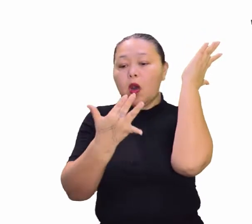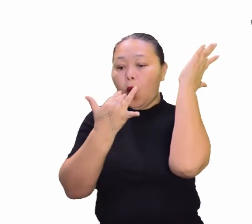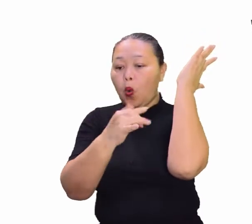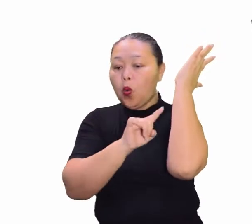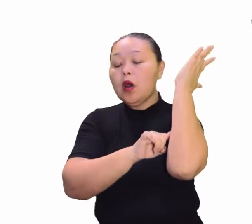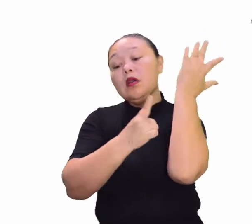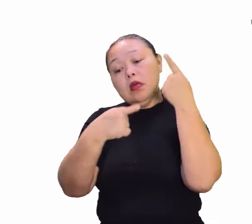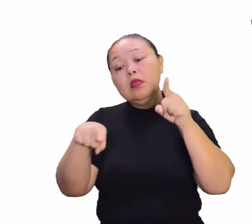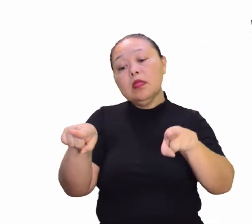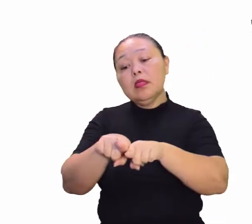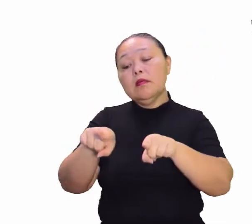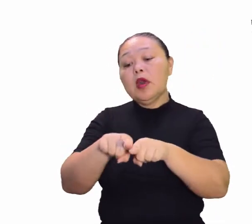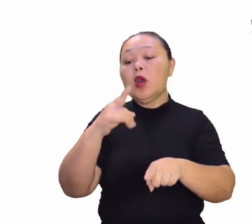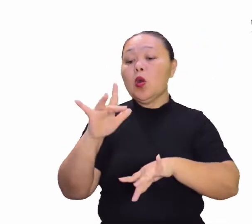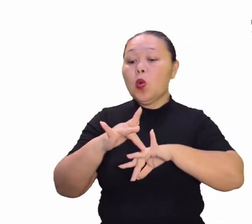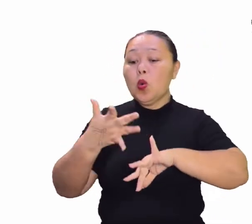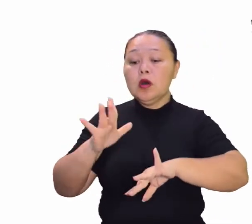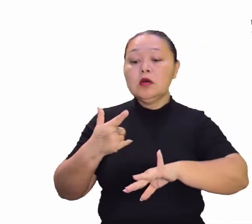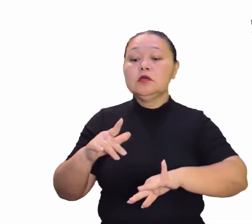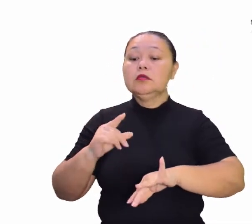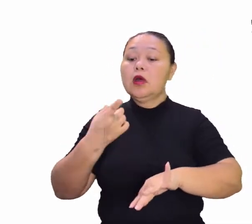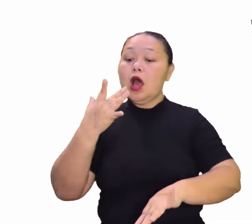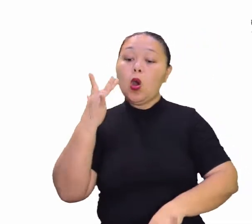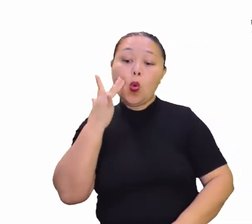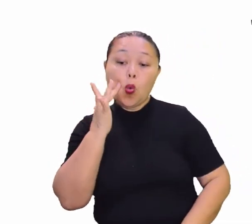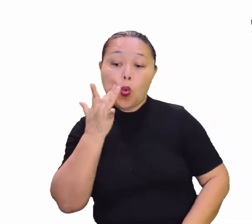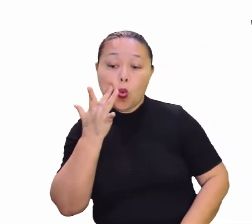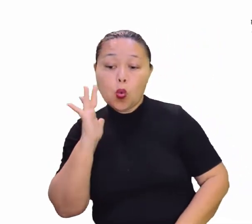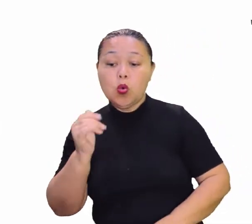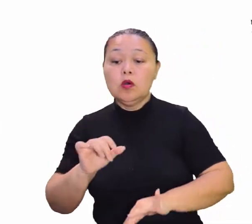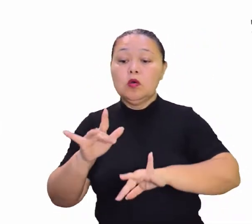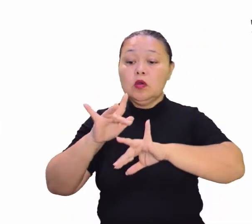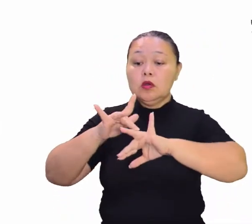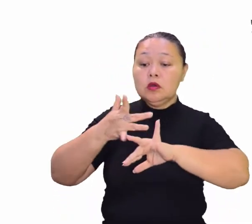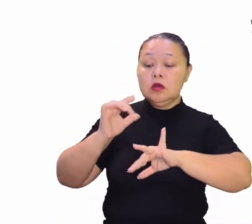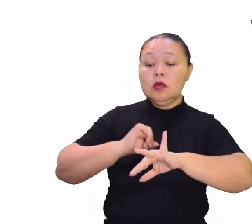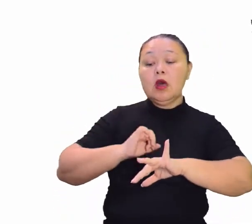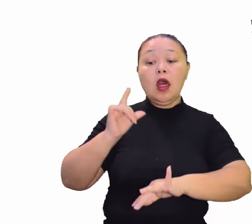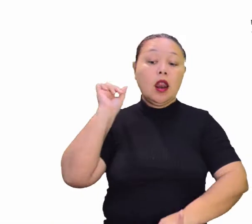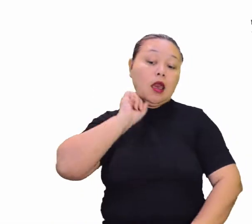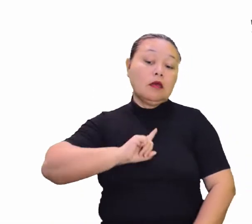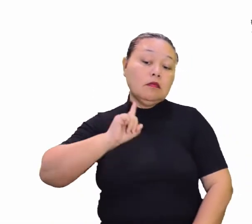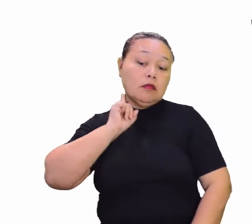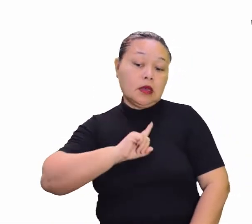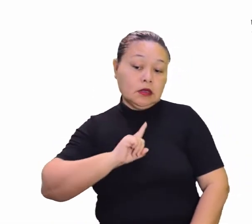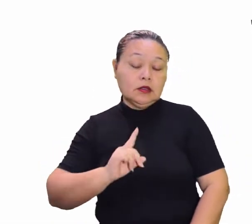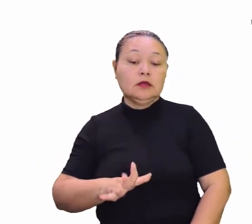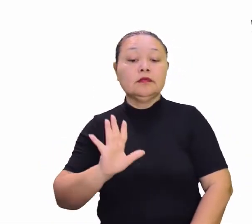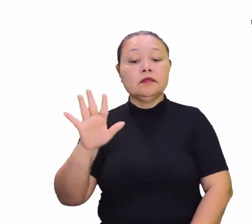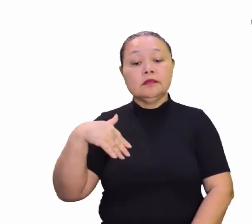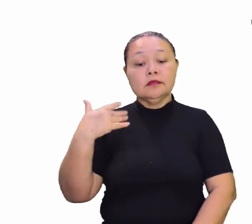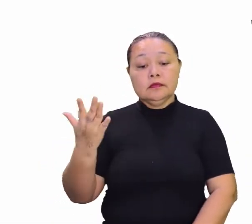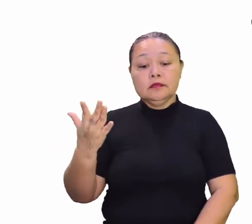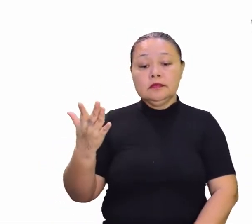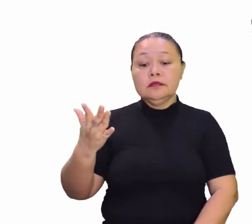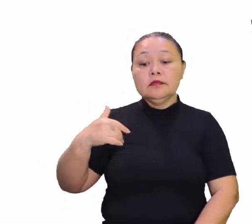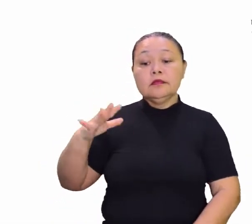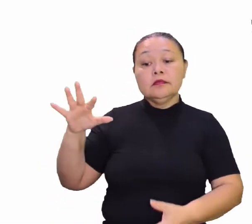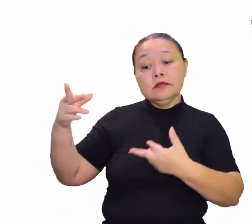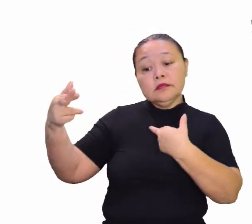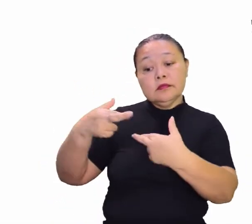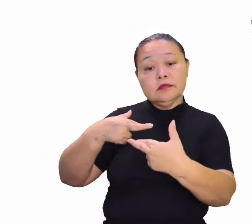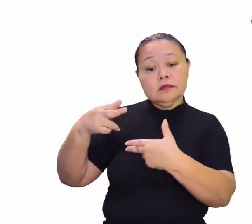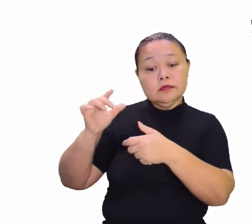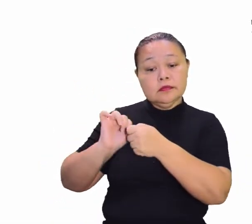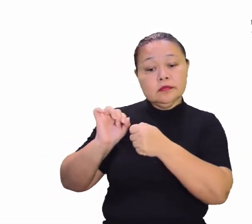né? Ouro, diamante ali nas Minas Gerais, né? Então, nós temos aqui a relação da DIT,